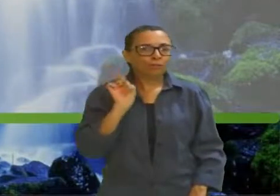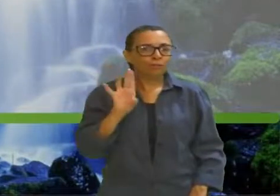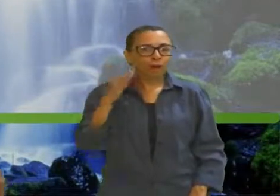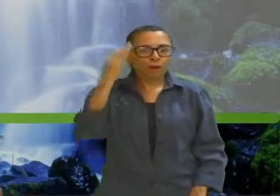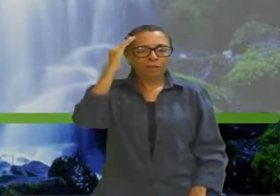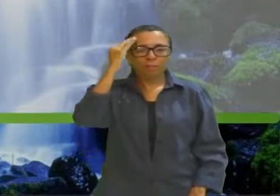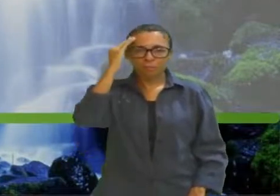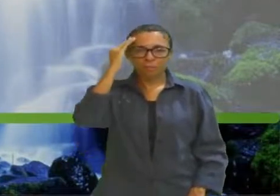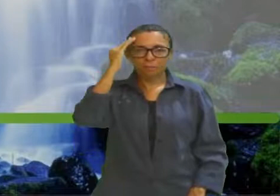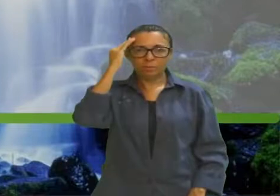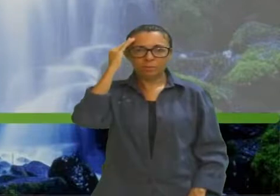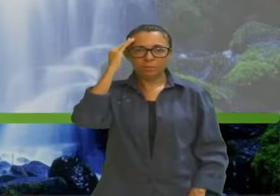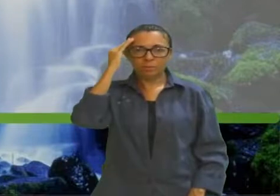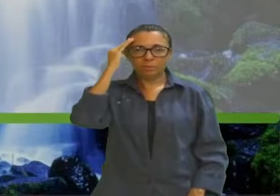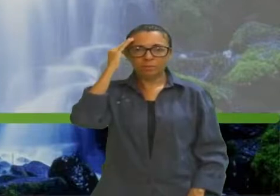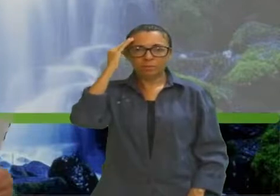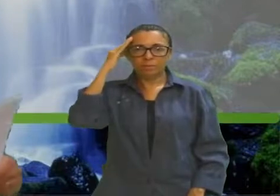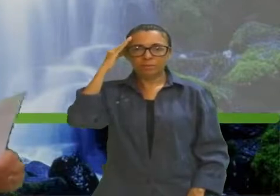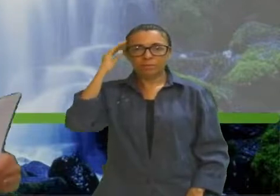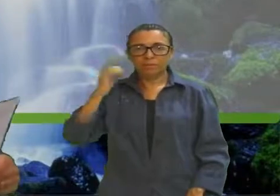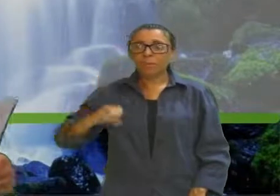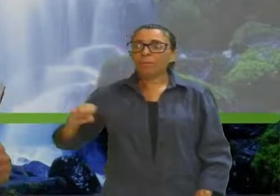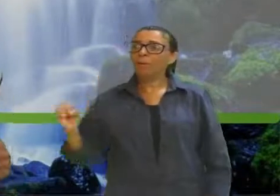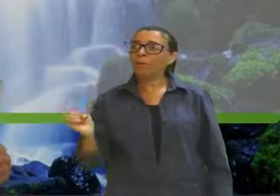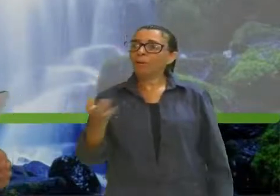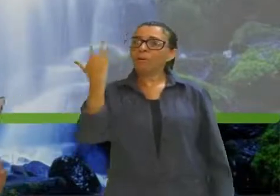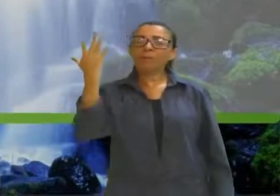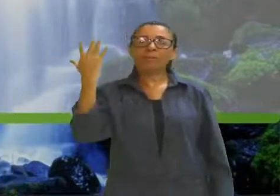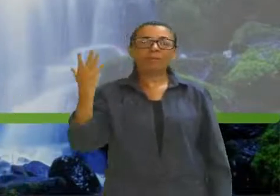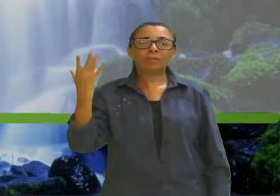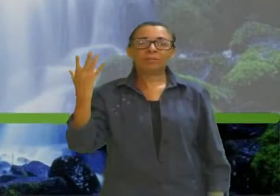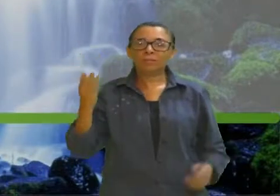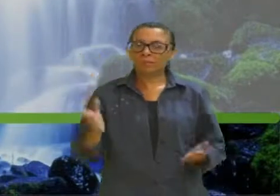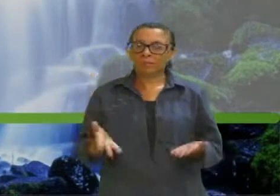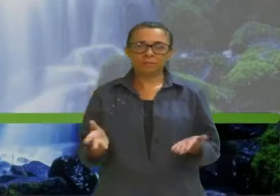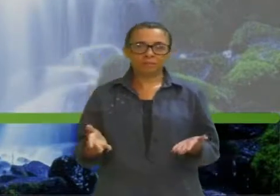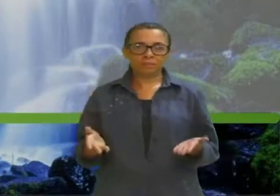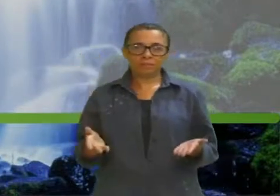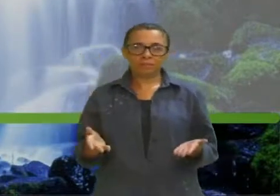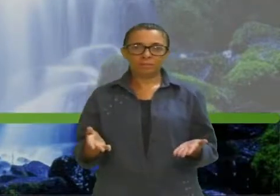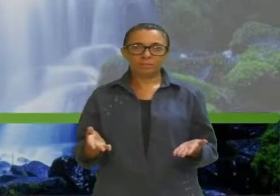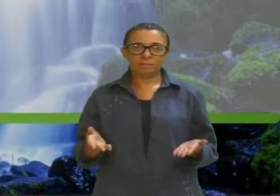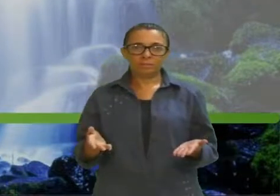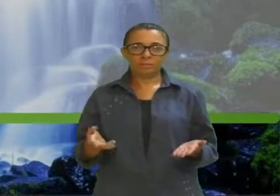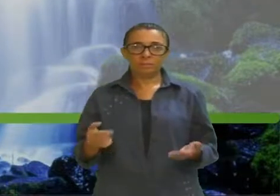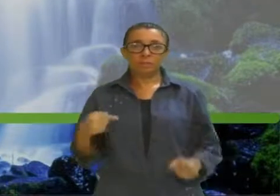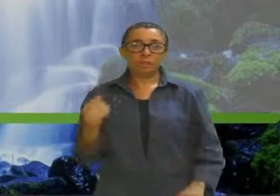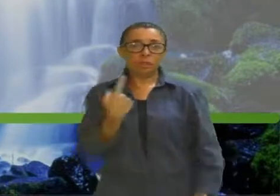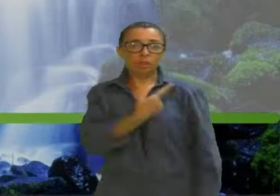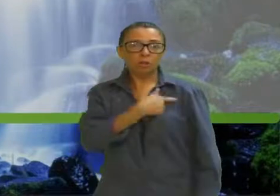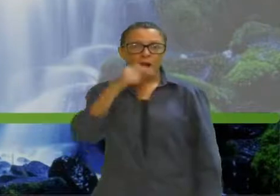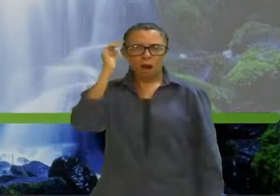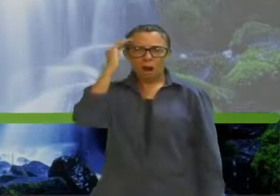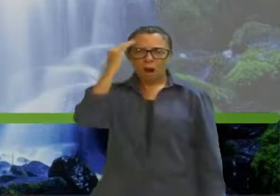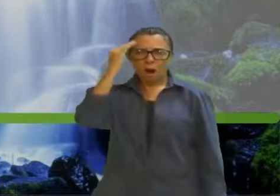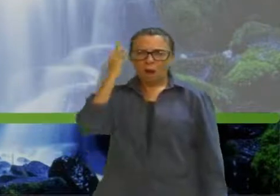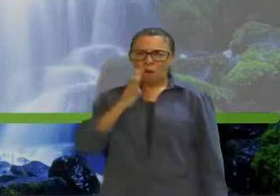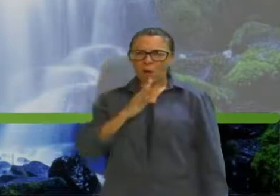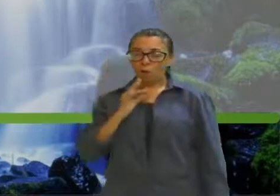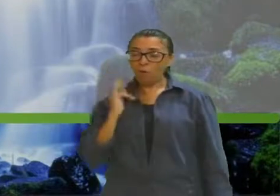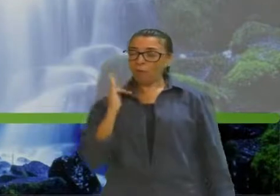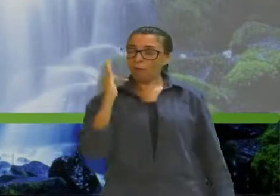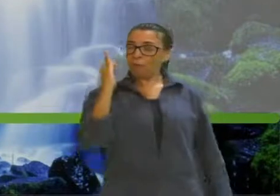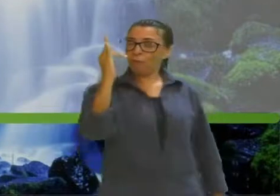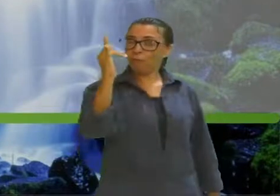nós temos que nos unirmos a Ele. Ele nos convida a estarmos unidos a Ele, nesse